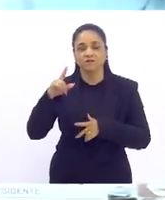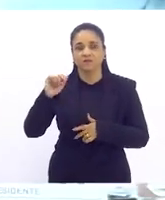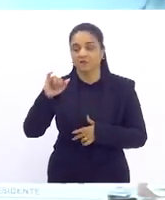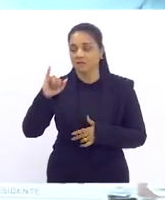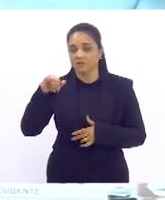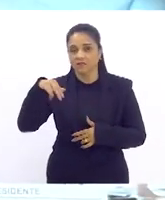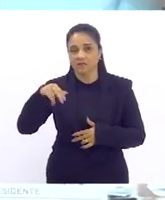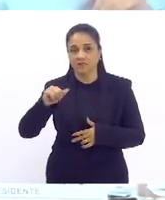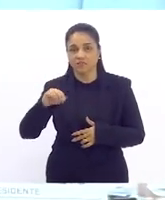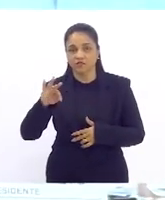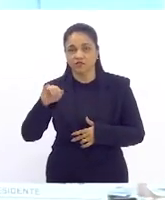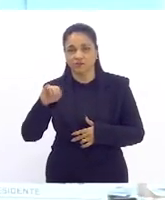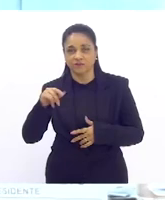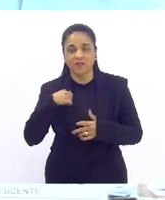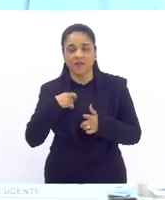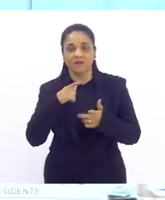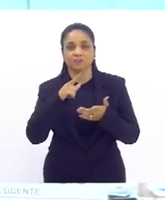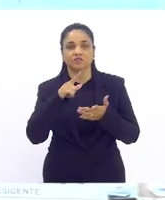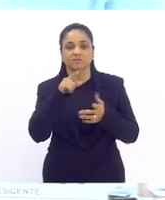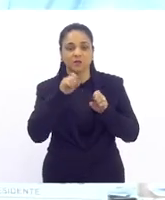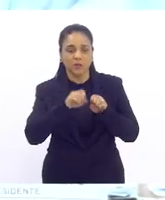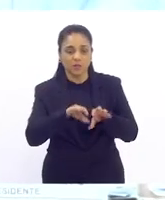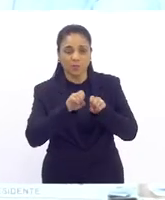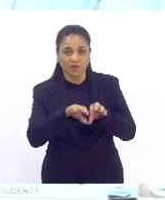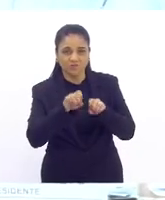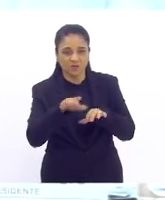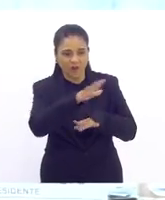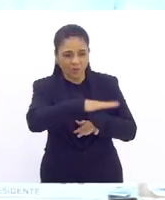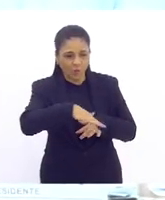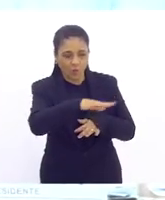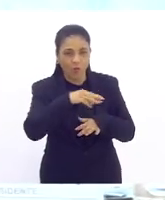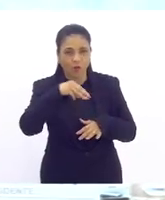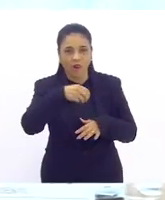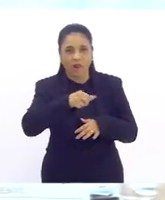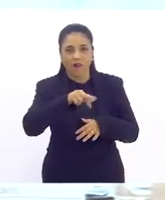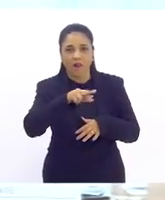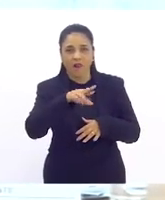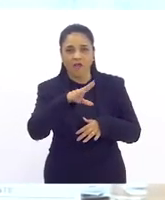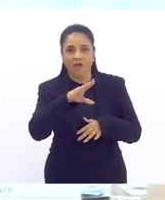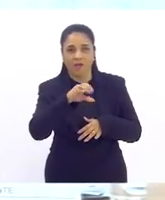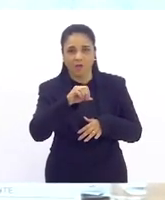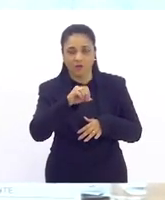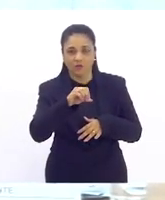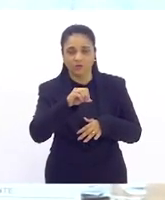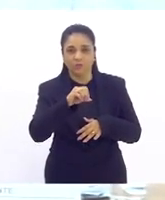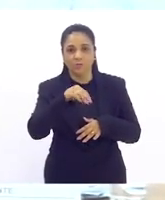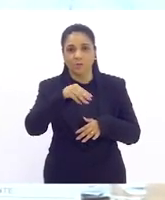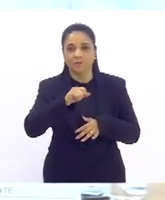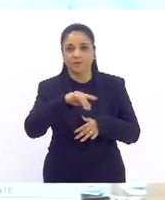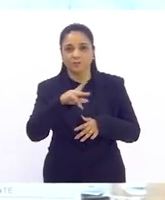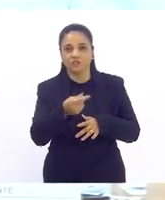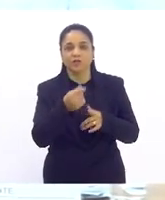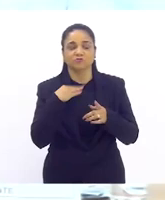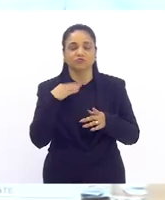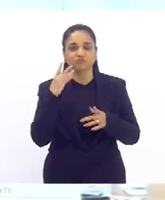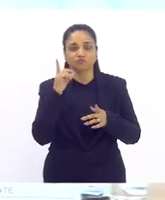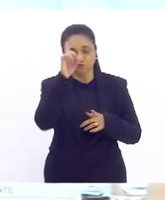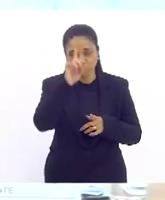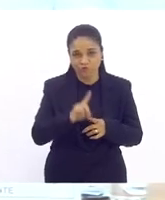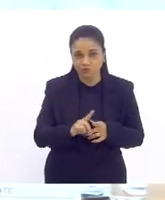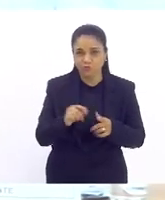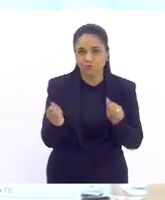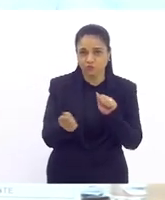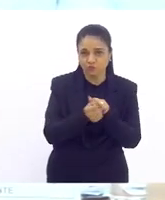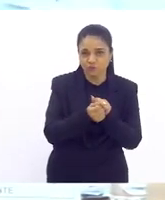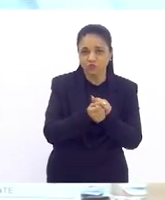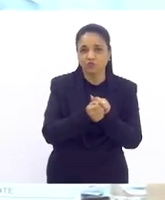ligada a questão Educacional aqui no Largo do Machado no Amaro Cavalcante sobre a questão diretas para diretor E